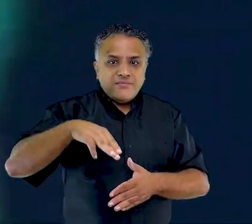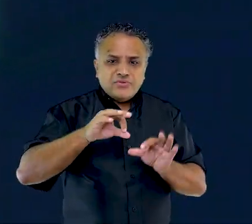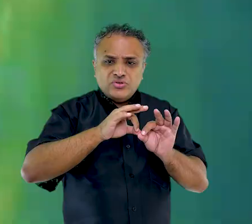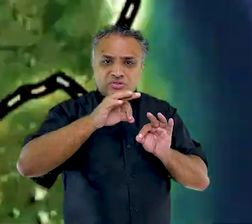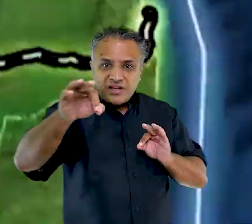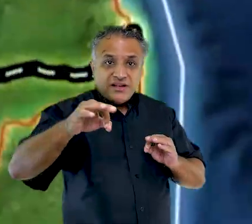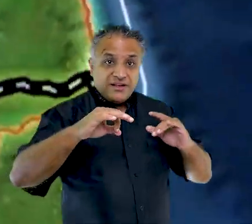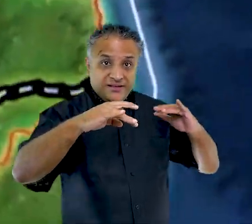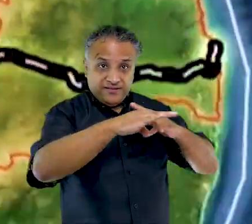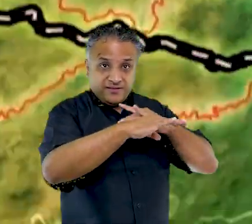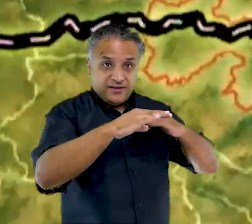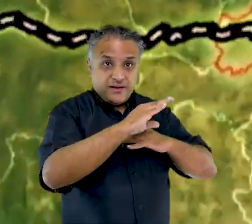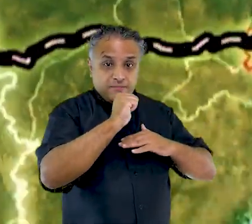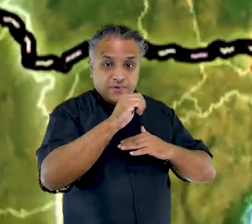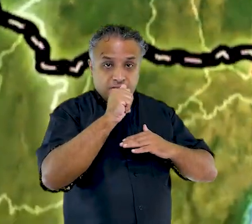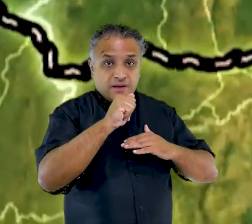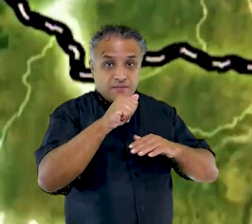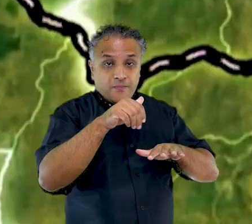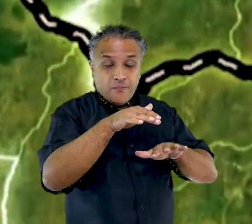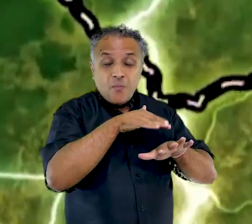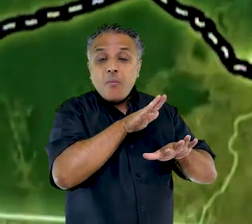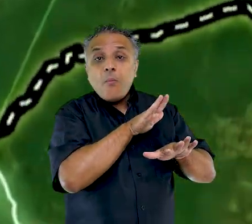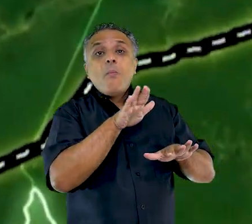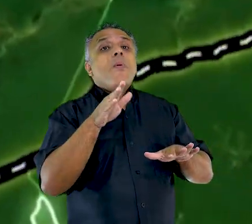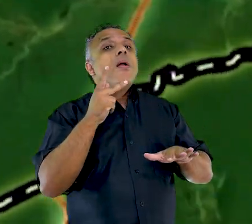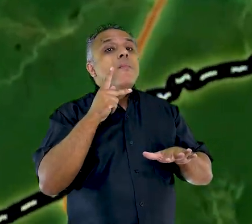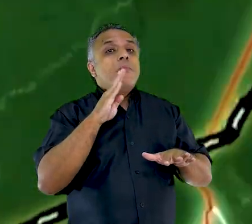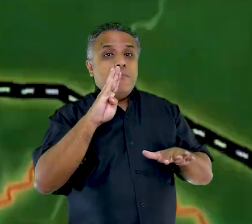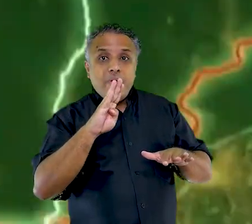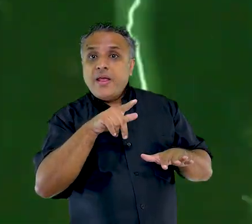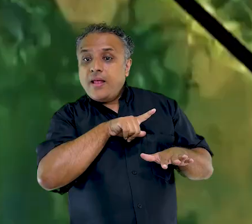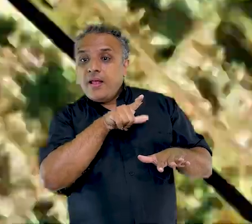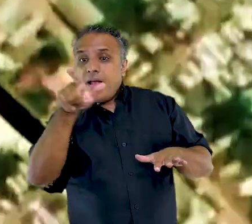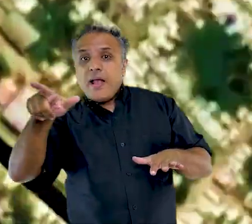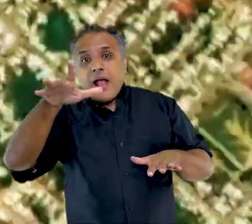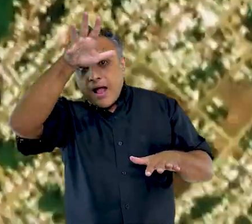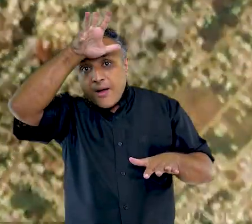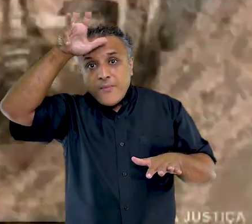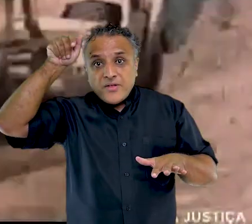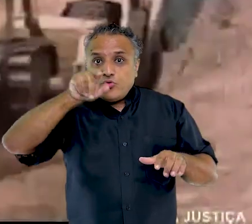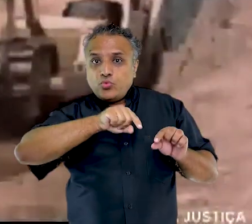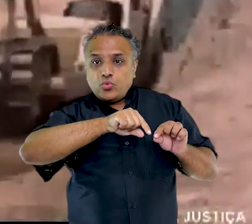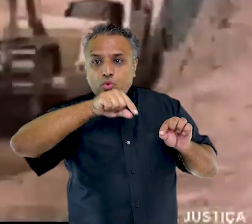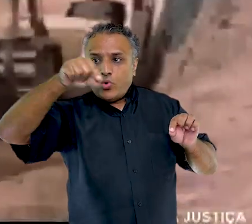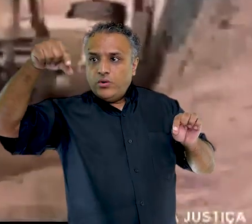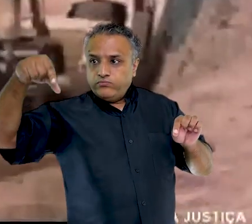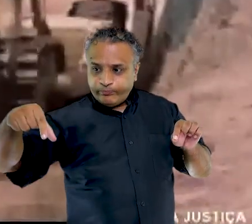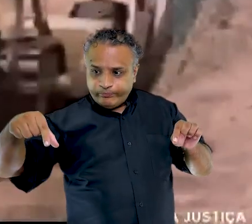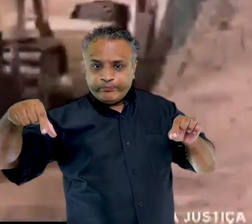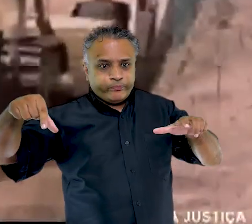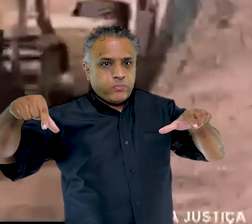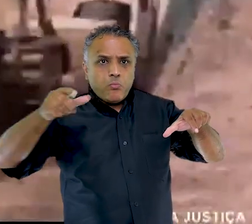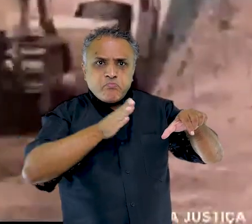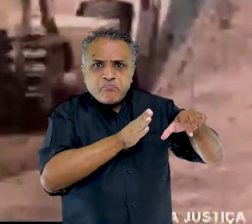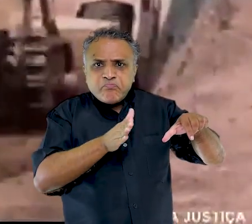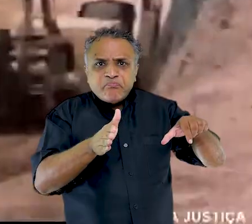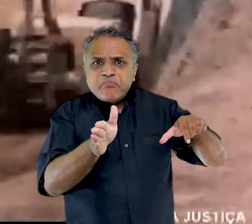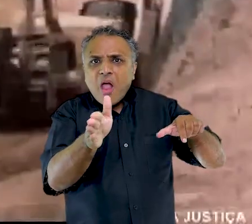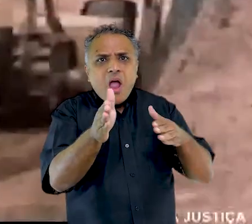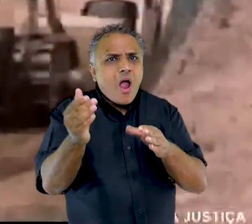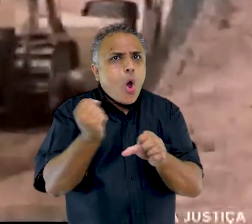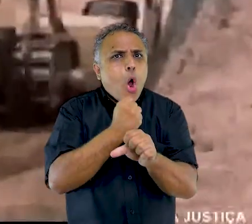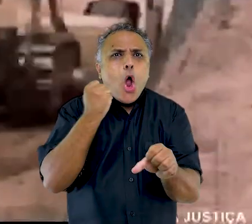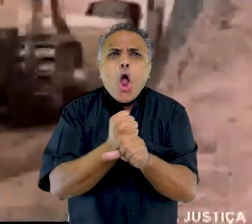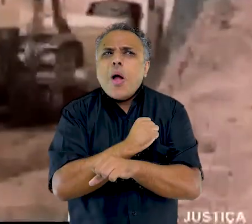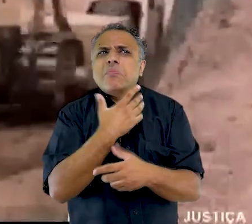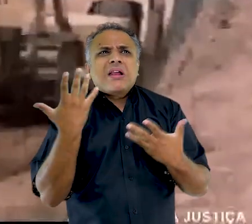cidades de Cabedelo, na Paraíba, ao município de Lábrea, no Amazonas. A obra foi alvo de diversos